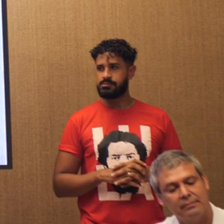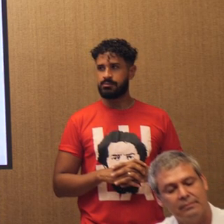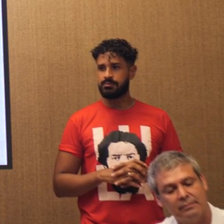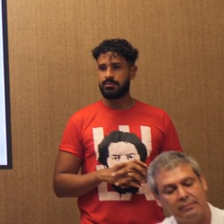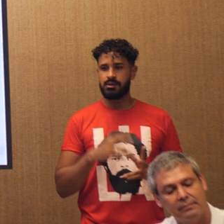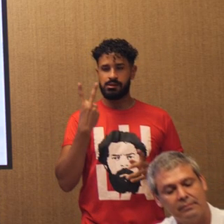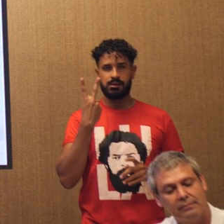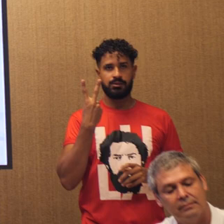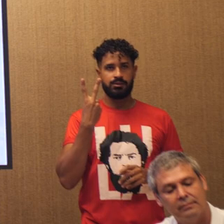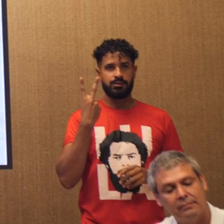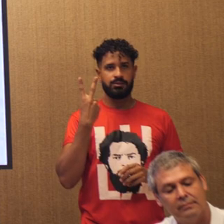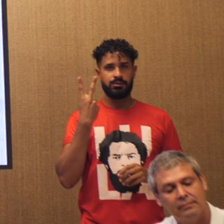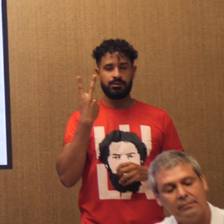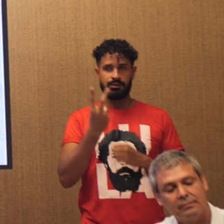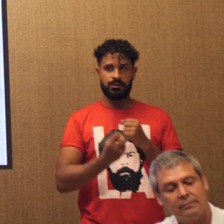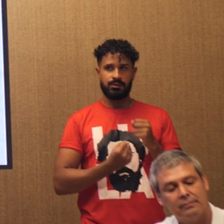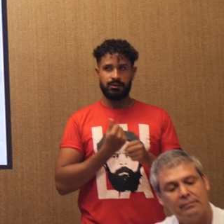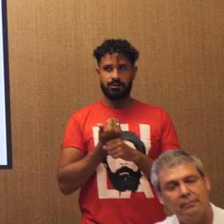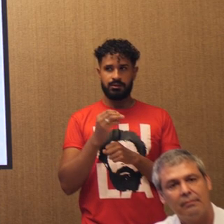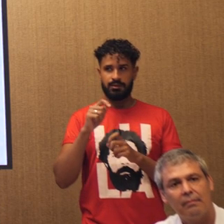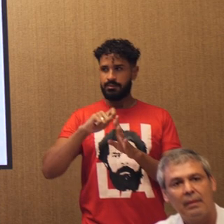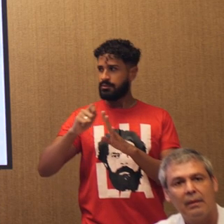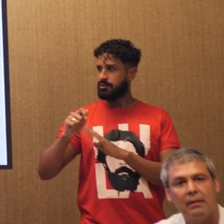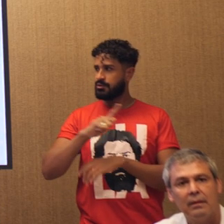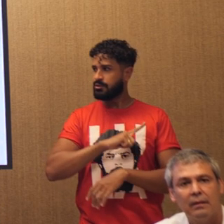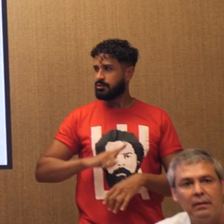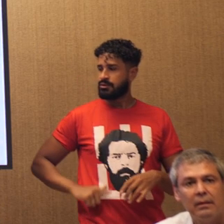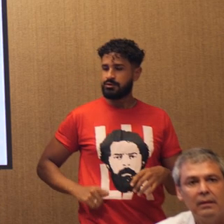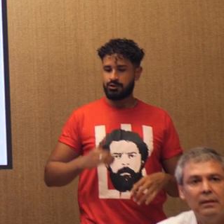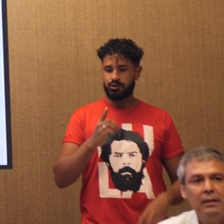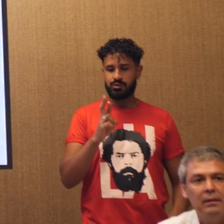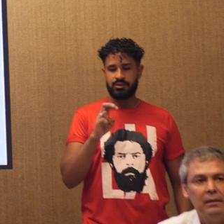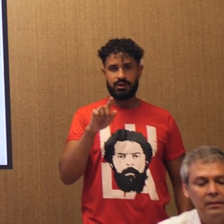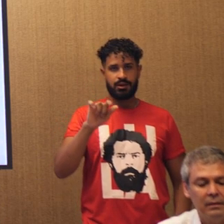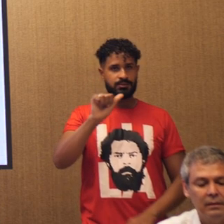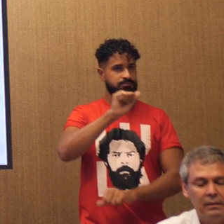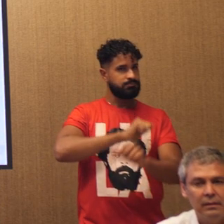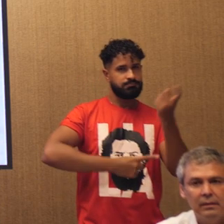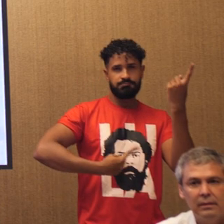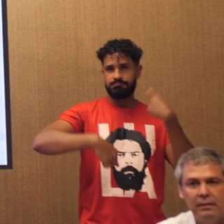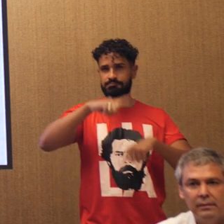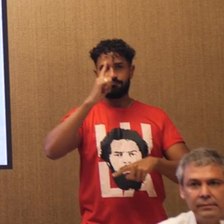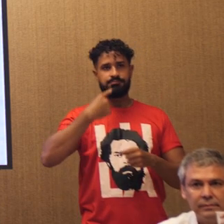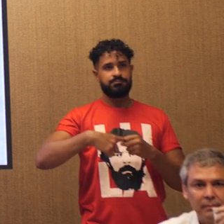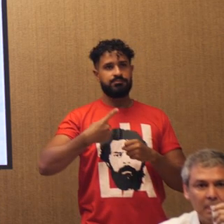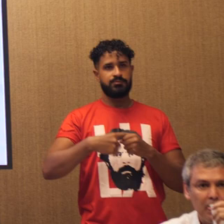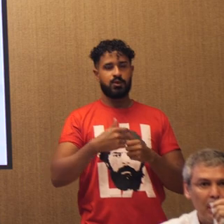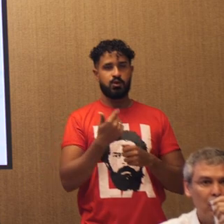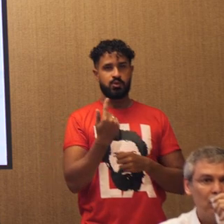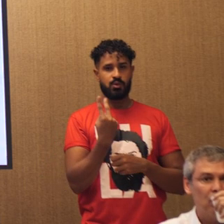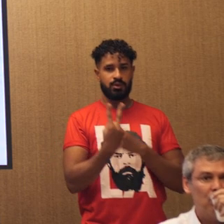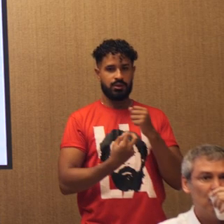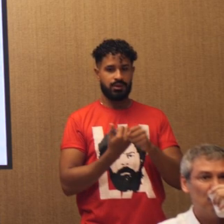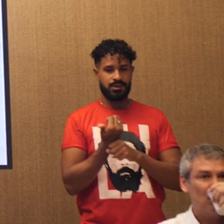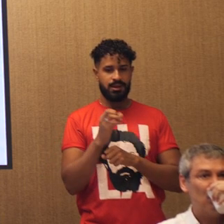Com 2 anos e 10 meses de governo, Dorcelina transformou a cidade. Com 2 anos e 10 meses, no começo, e